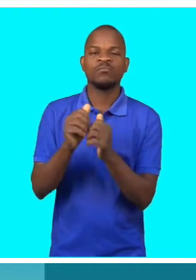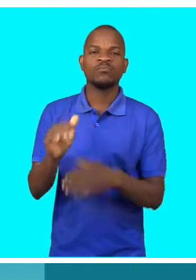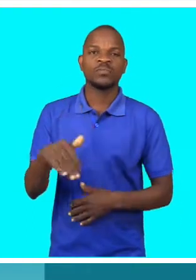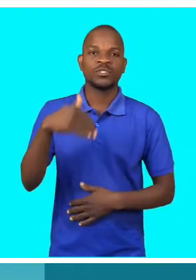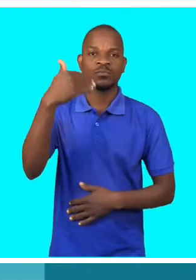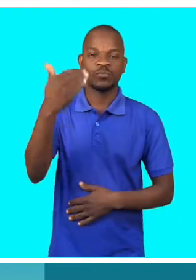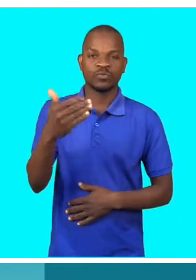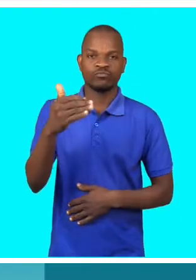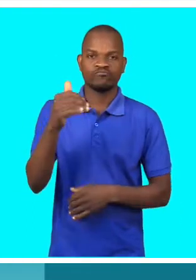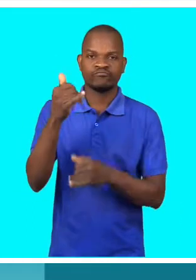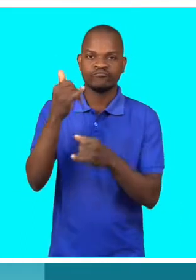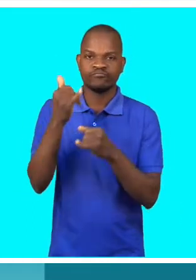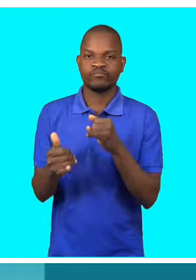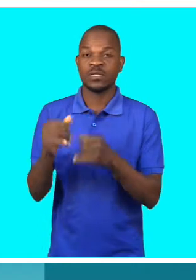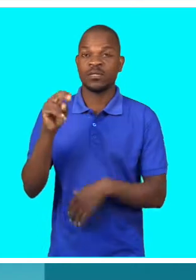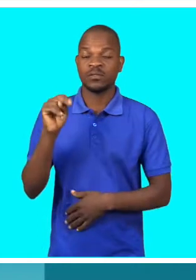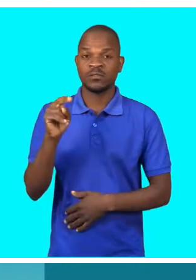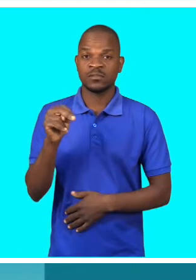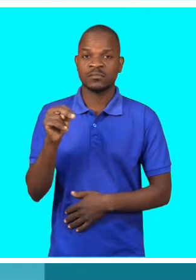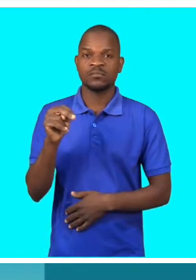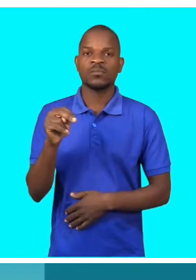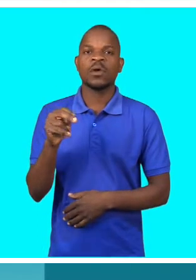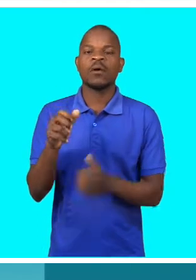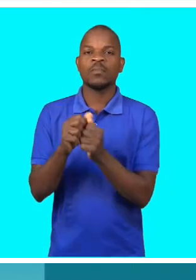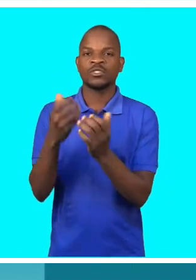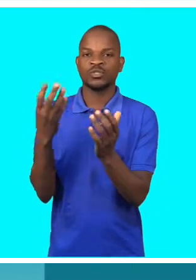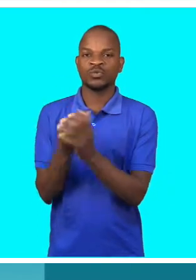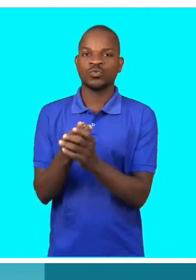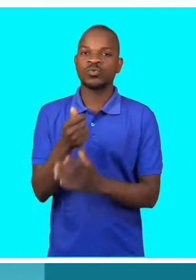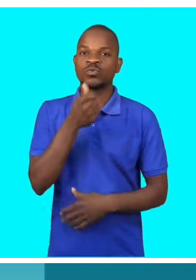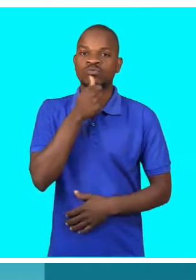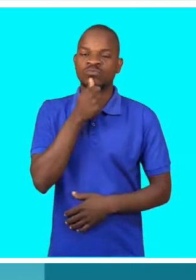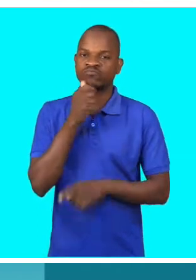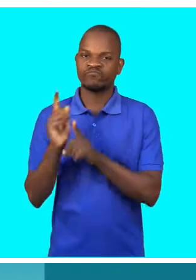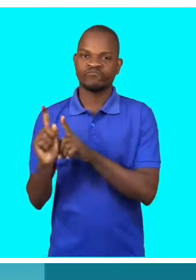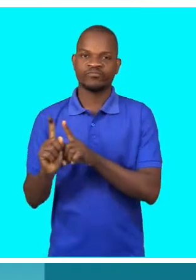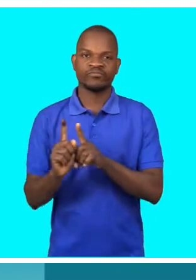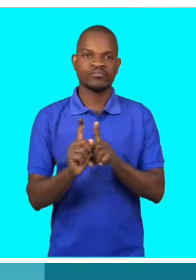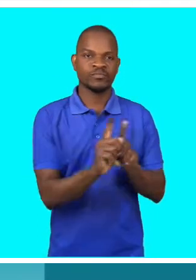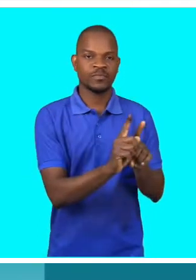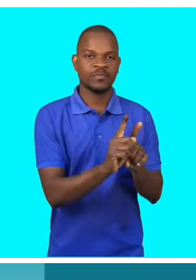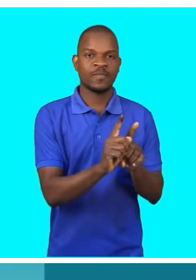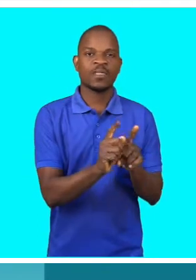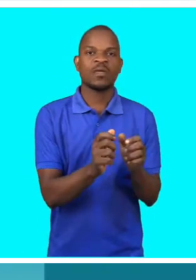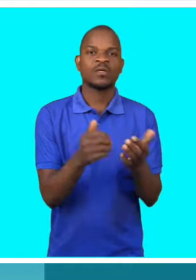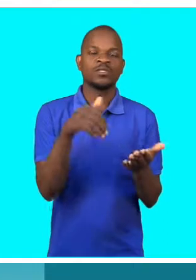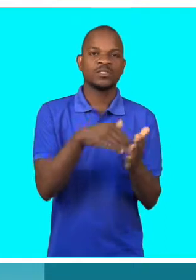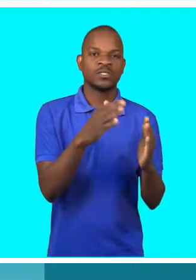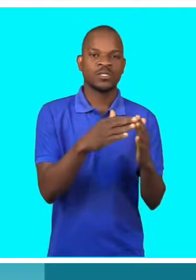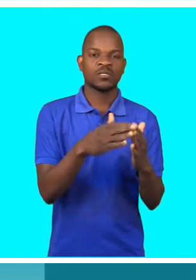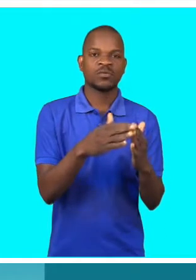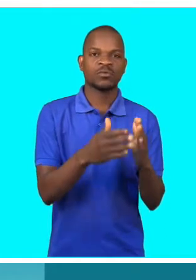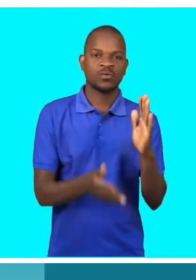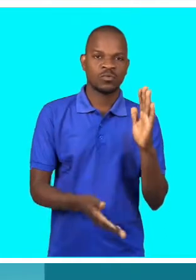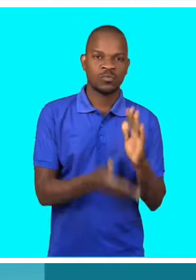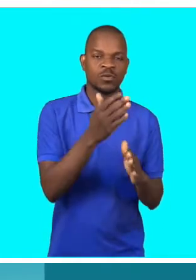menstrual, então aparece acompanhada com aquela tia, vem em casa com umas cordas para vir amarrar o pai e